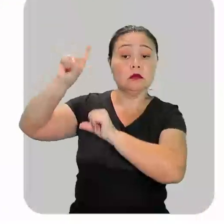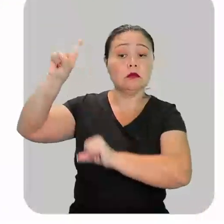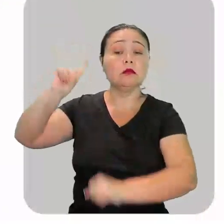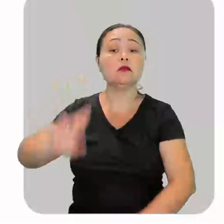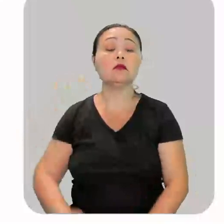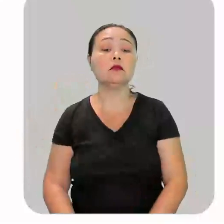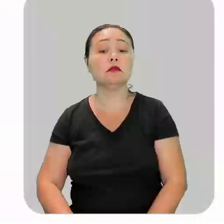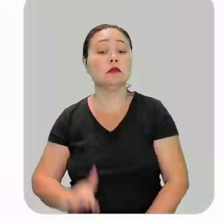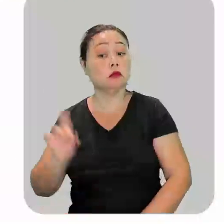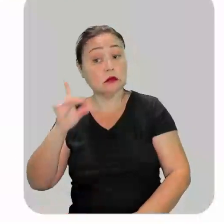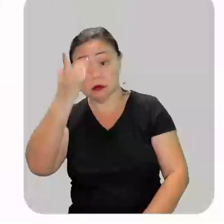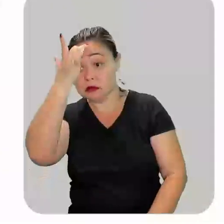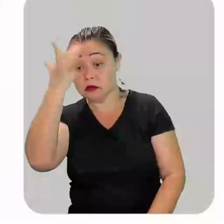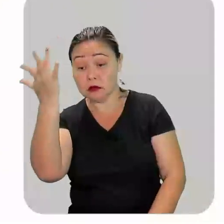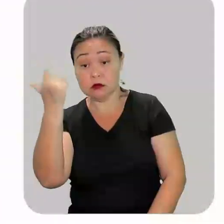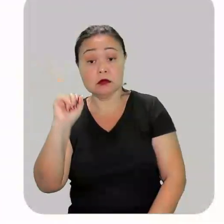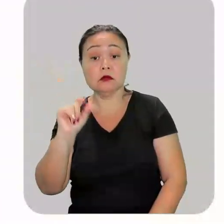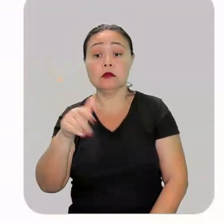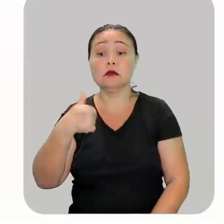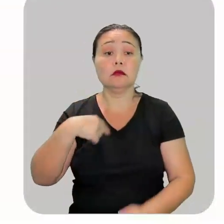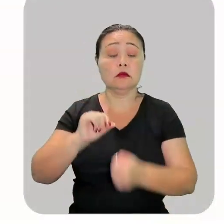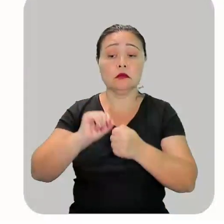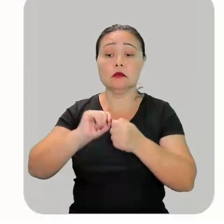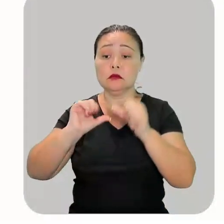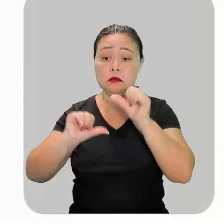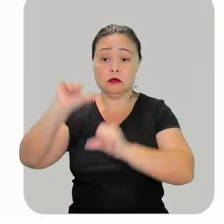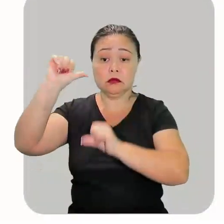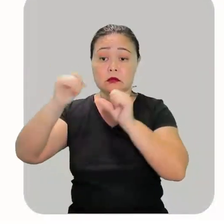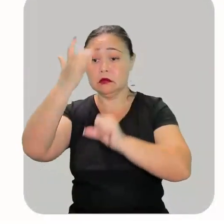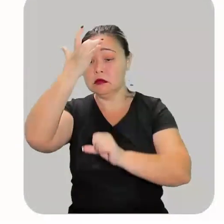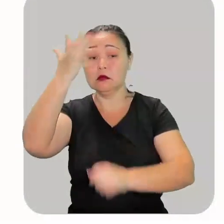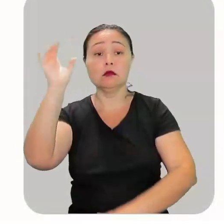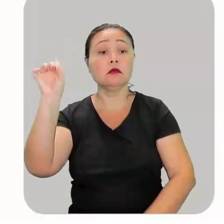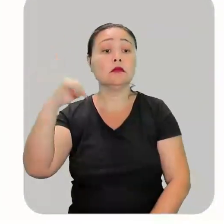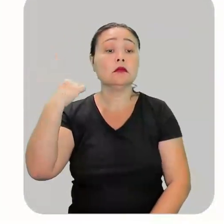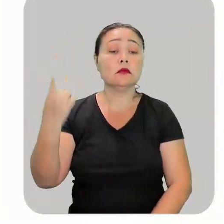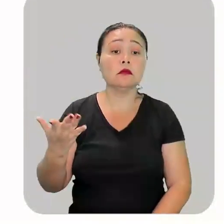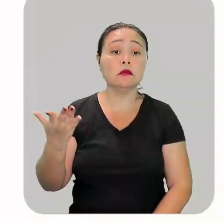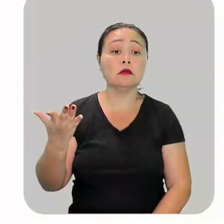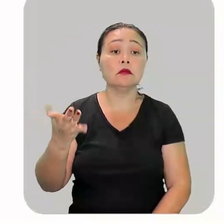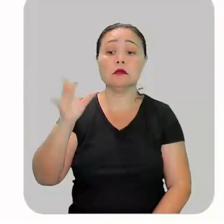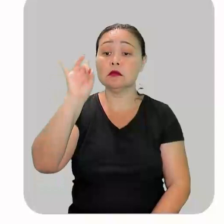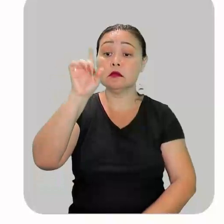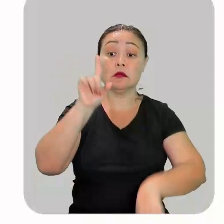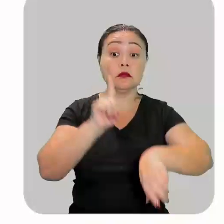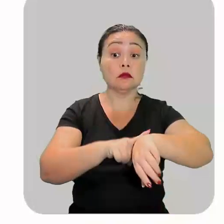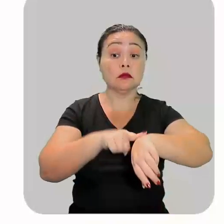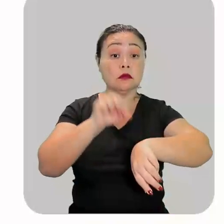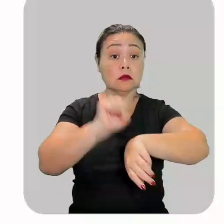jogada aqui, tá certo? E é mais fácil, né, de litro para ml do que de ml para litro. Em cada